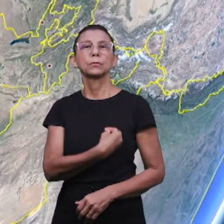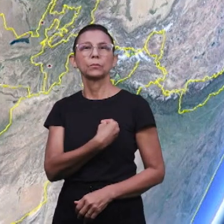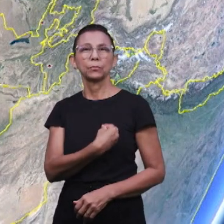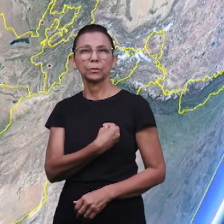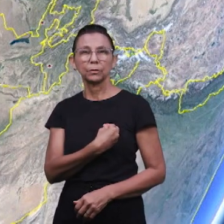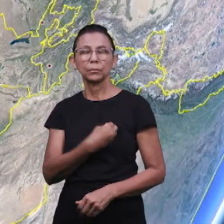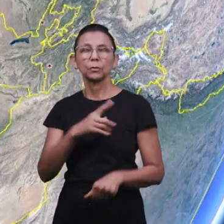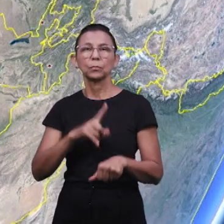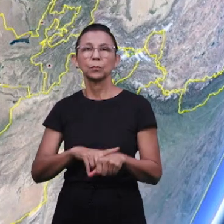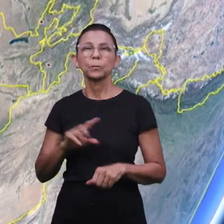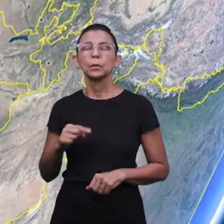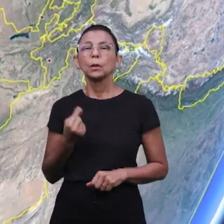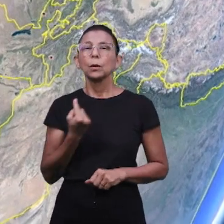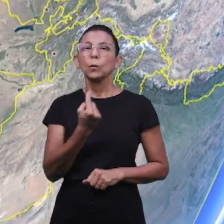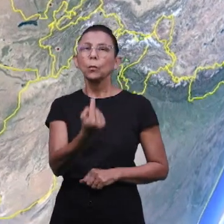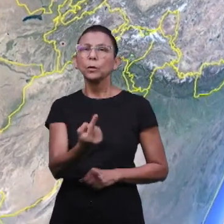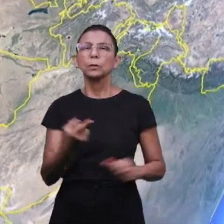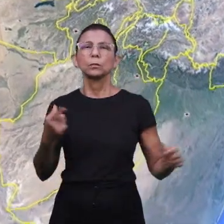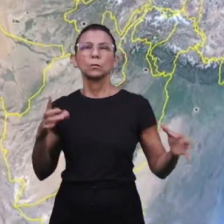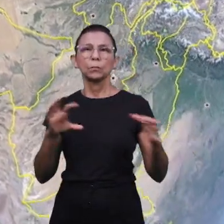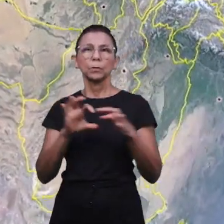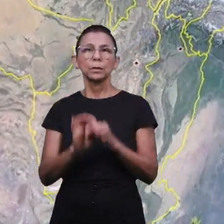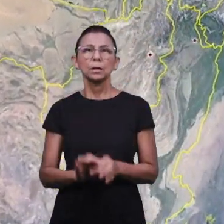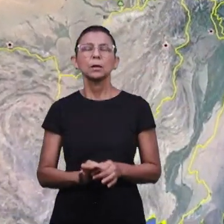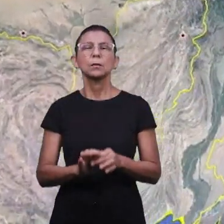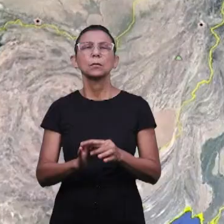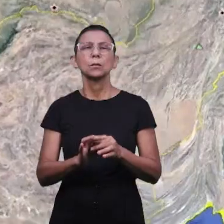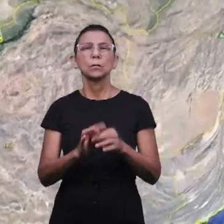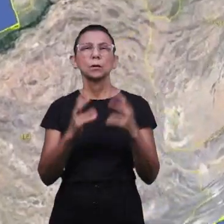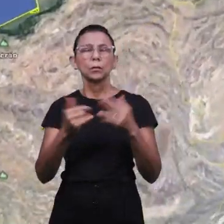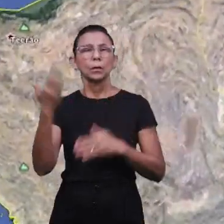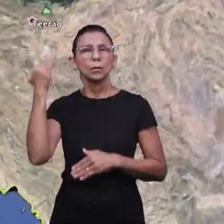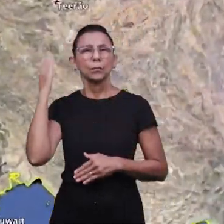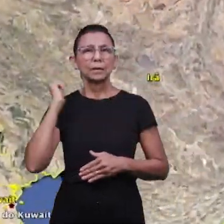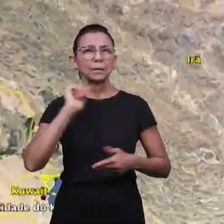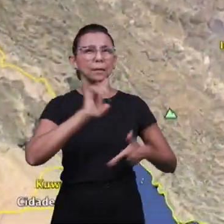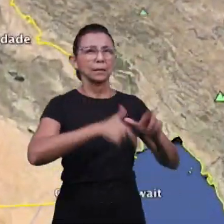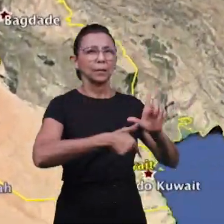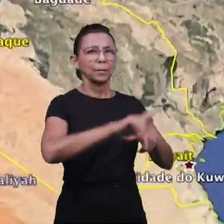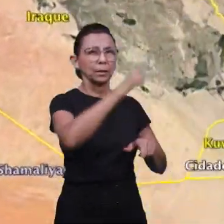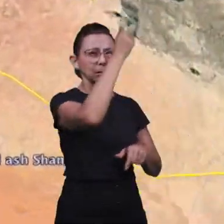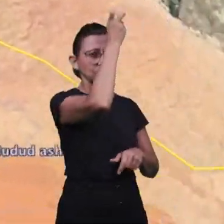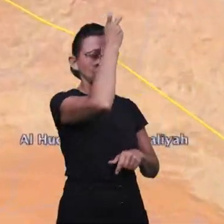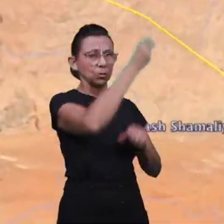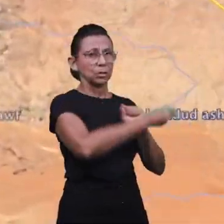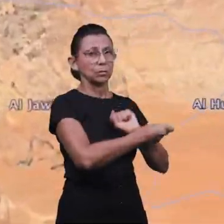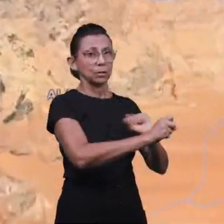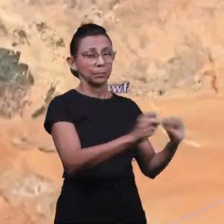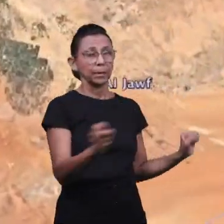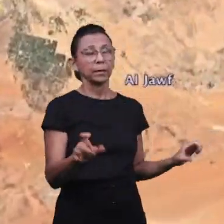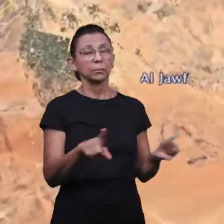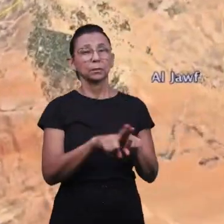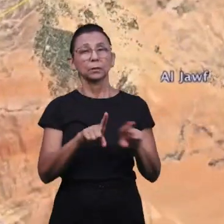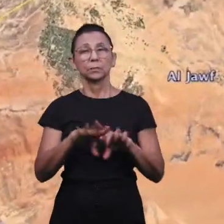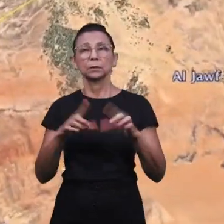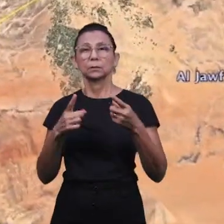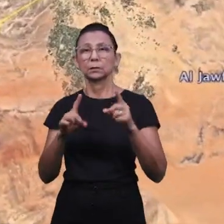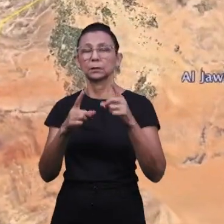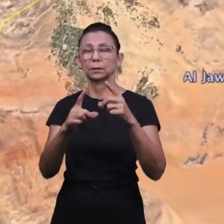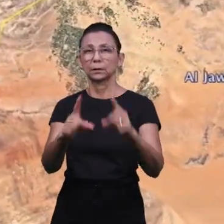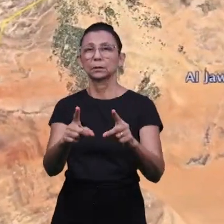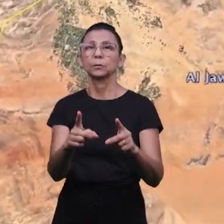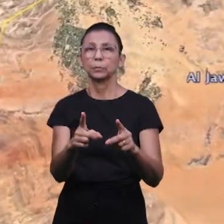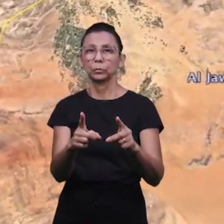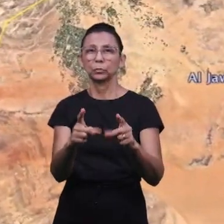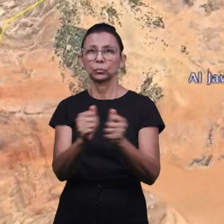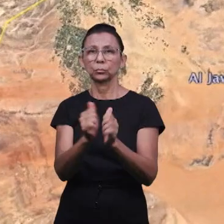um momento de unidade e comunhão, como viveram os hebreus na saída do Egito e os discípulos com o Senhor Jesus